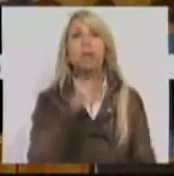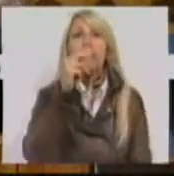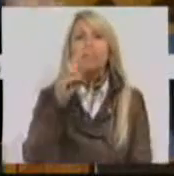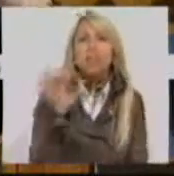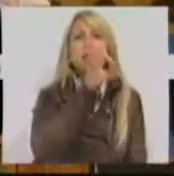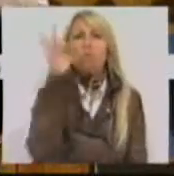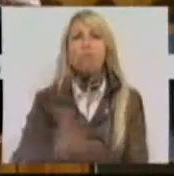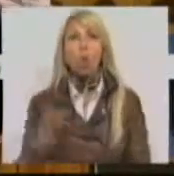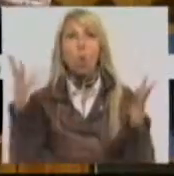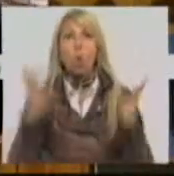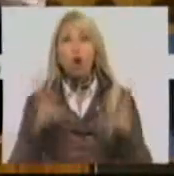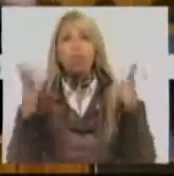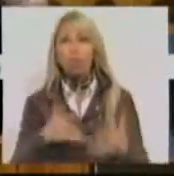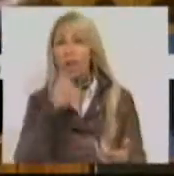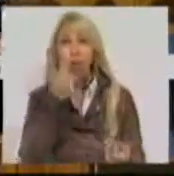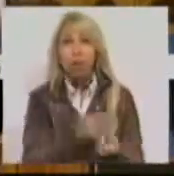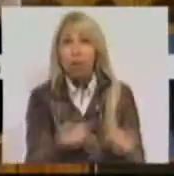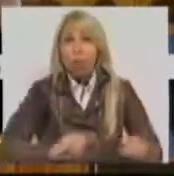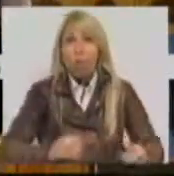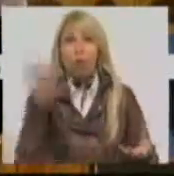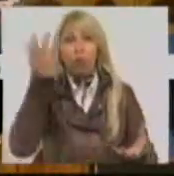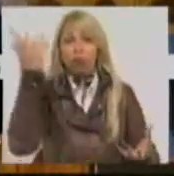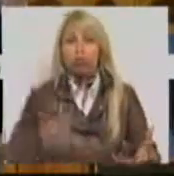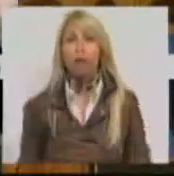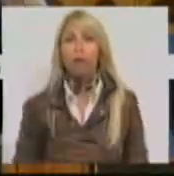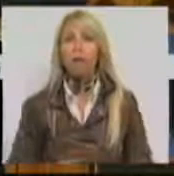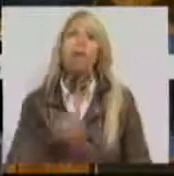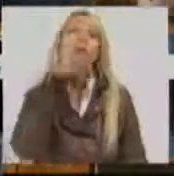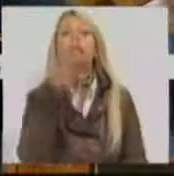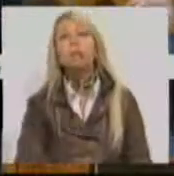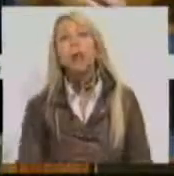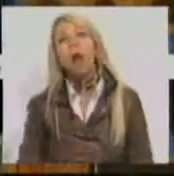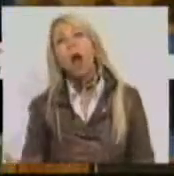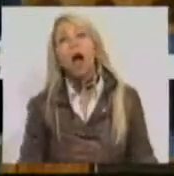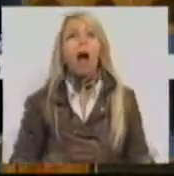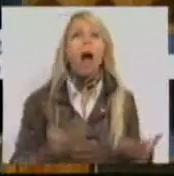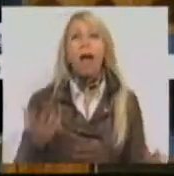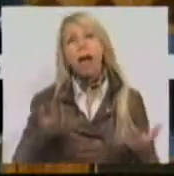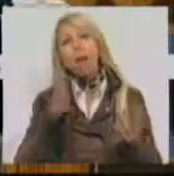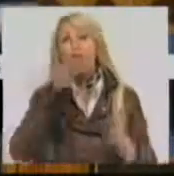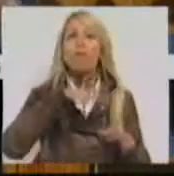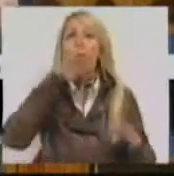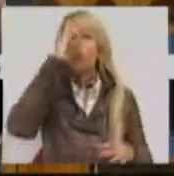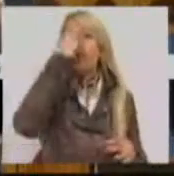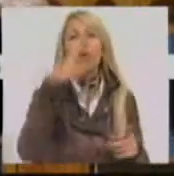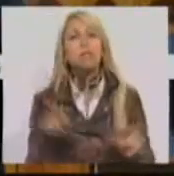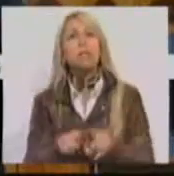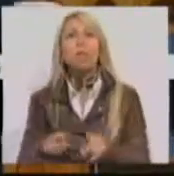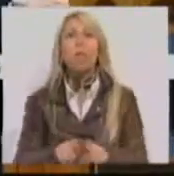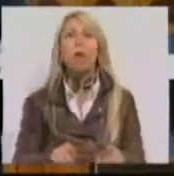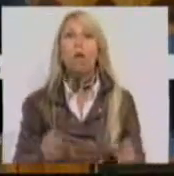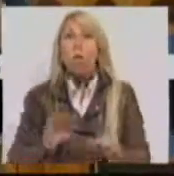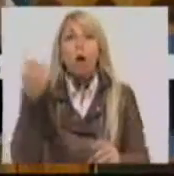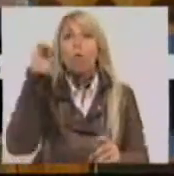já inexistente da cultura. Quer dizer, estar a dizer que é preciso ser um esforço igual. Não há uma